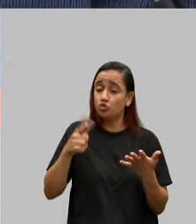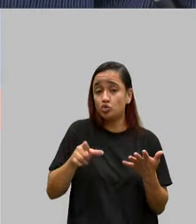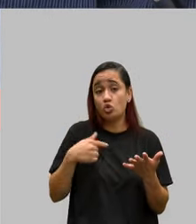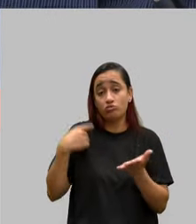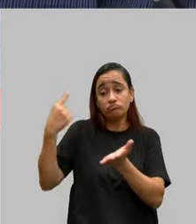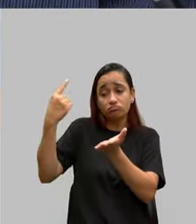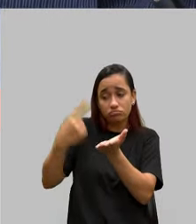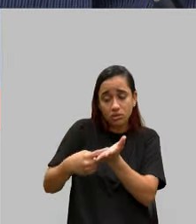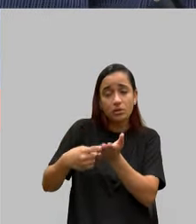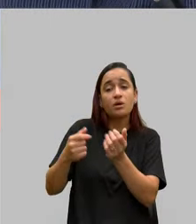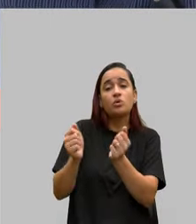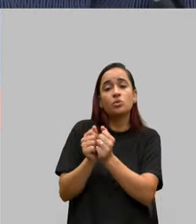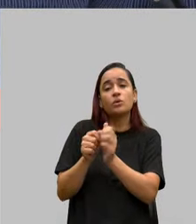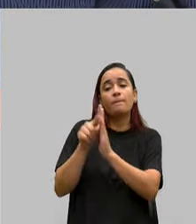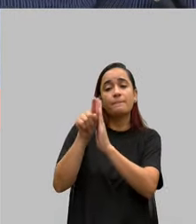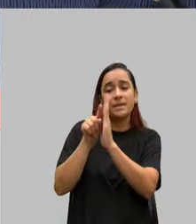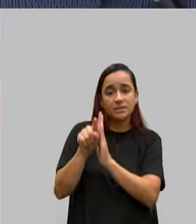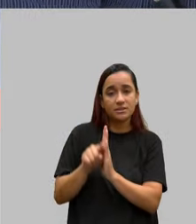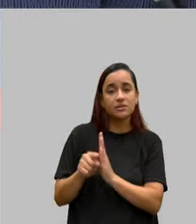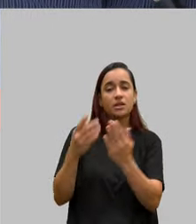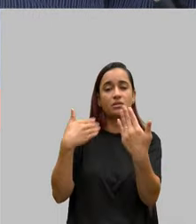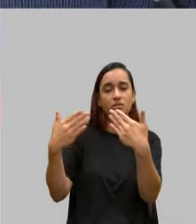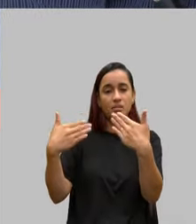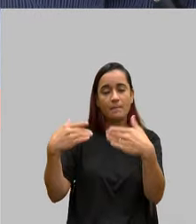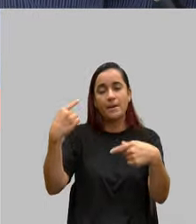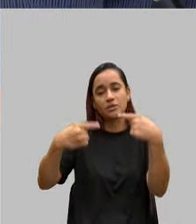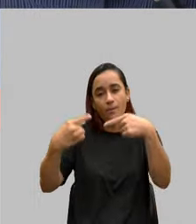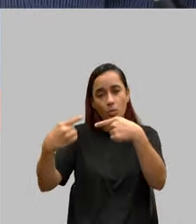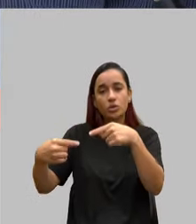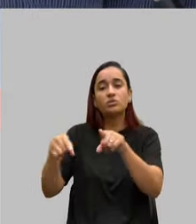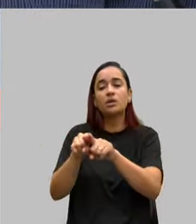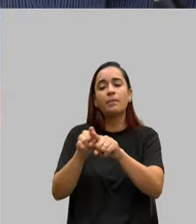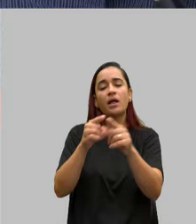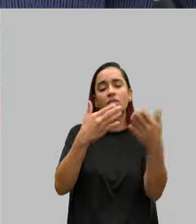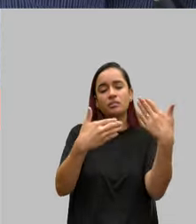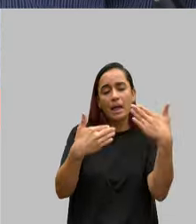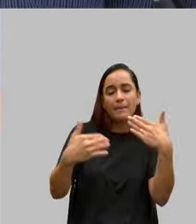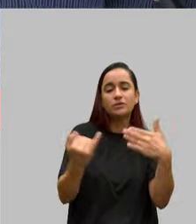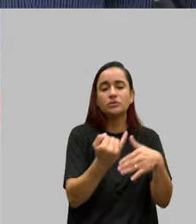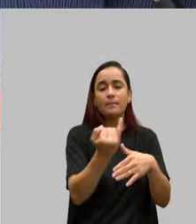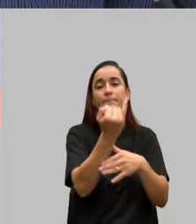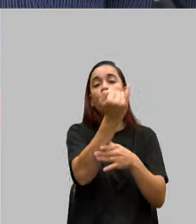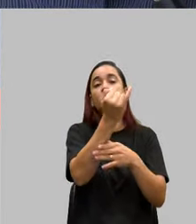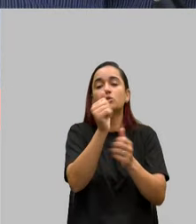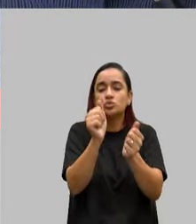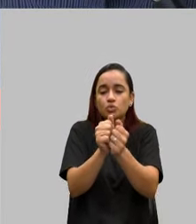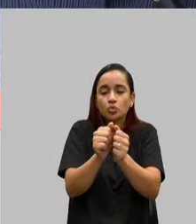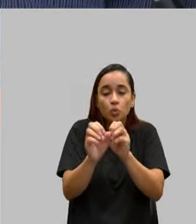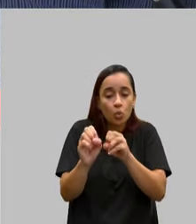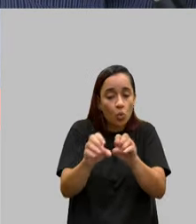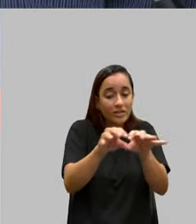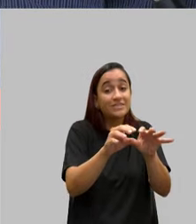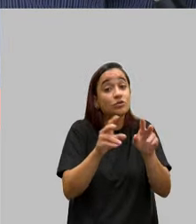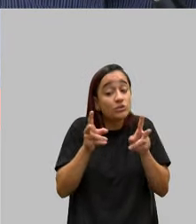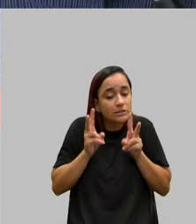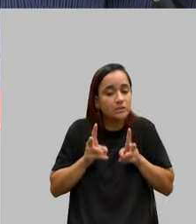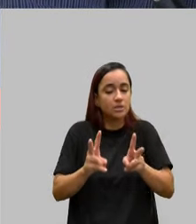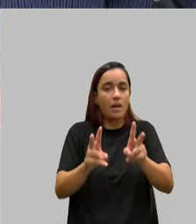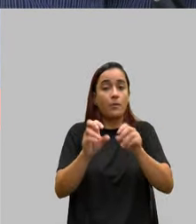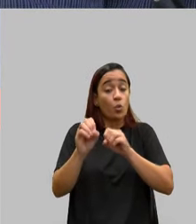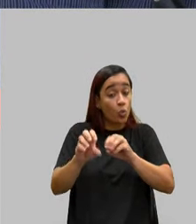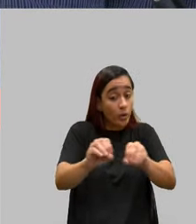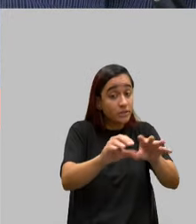a pesquisa com debates políticos com debates importantes com o ensino sempre levando ensino de qualidade